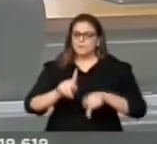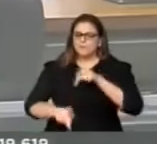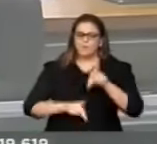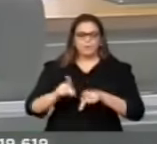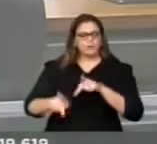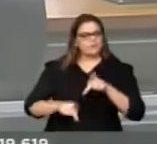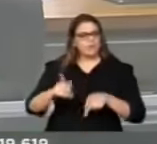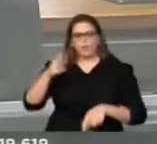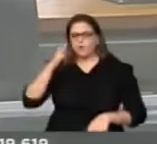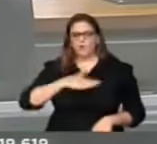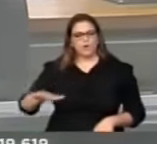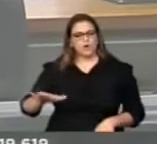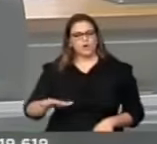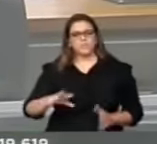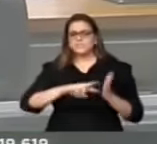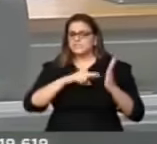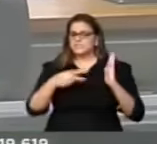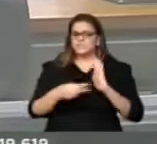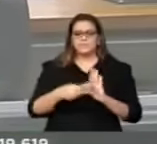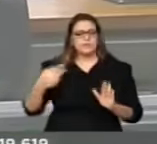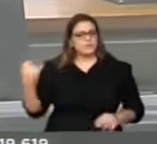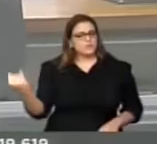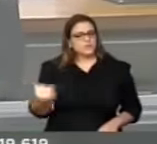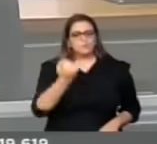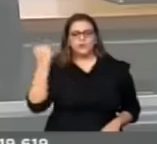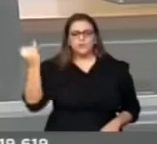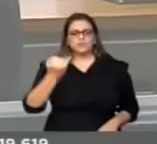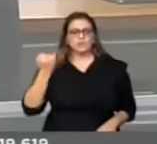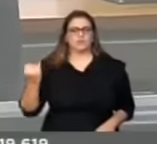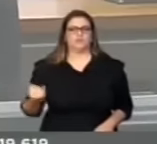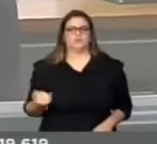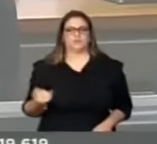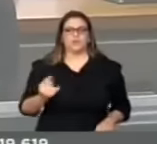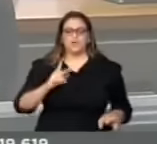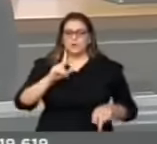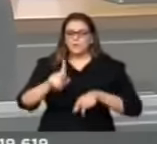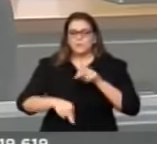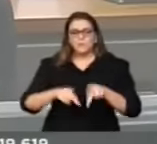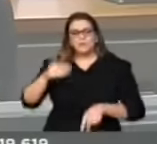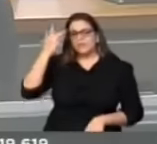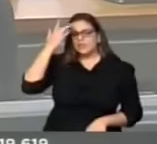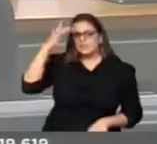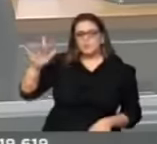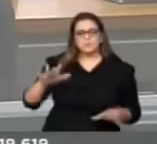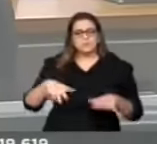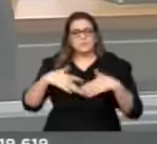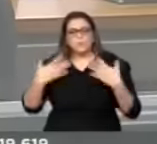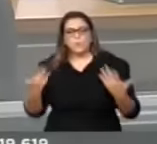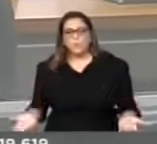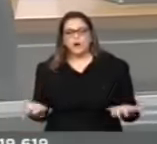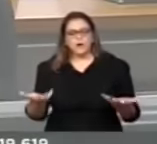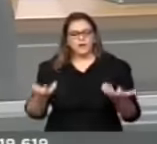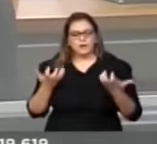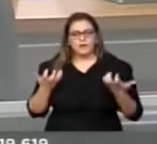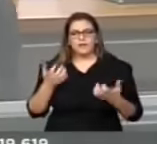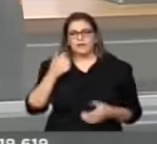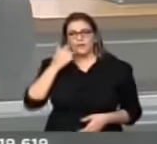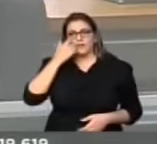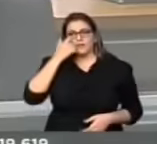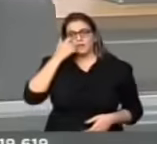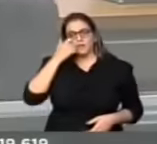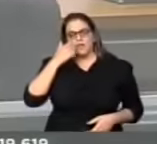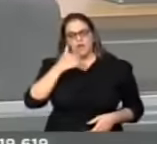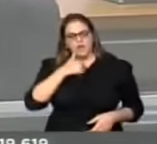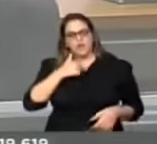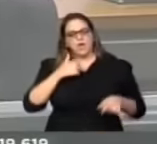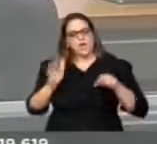isso tem um significado político. As pessoas não sabem que projeto querem. E eu quero perguntar